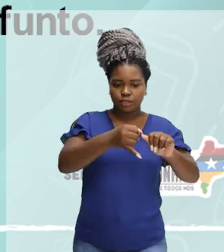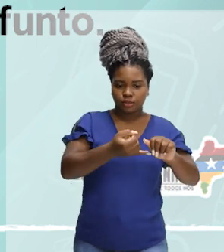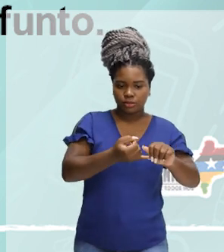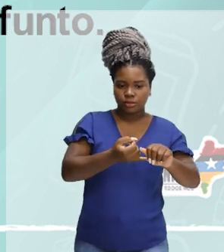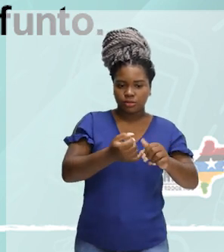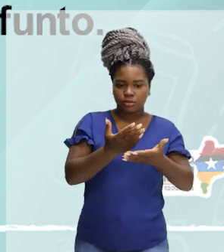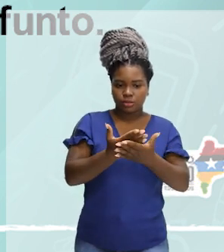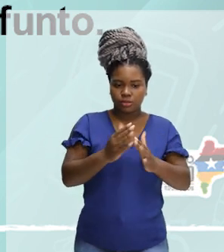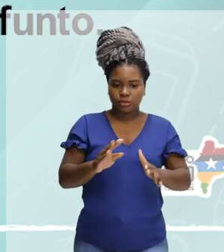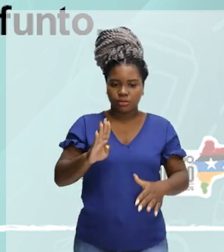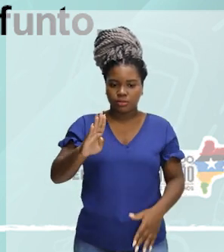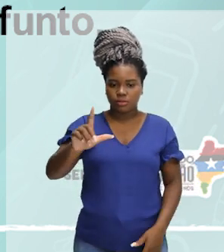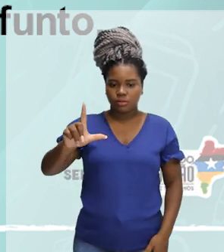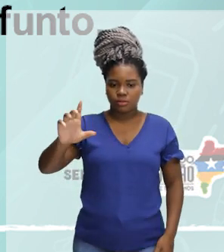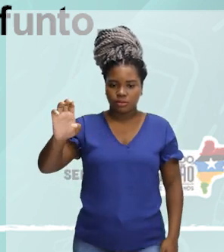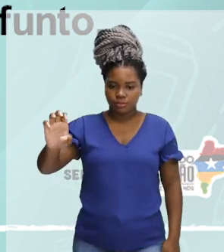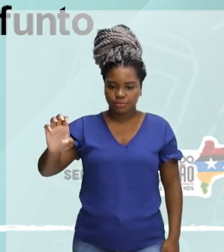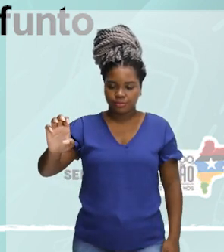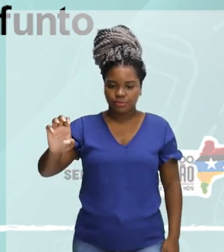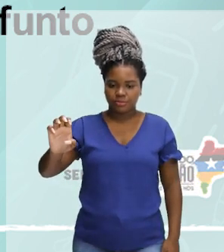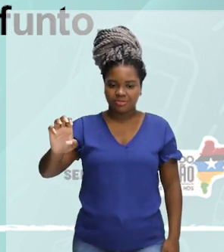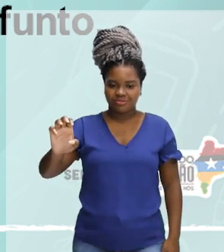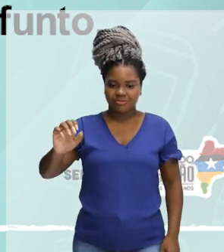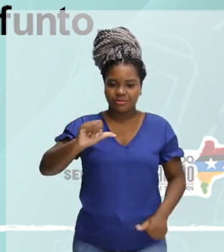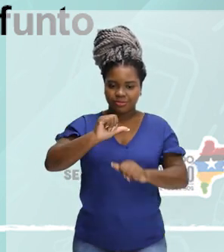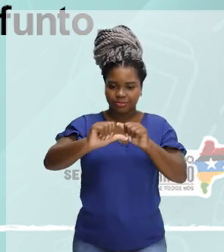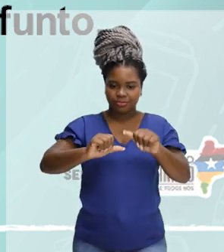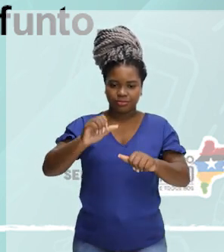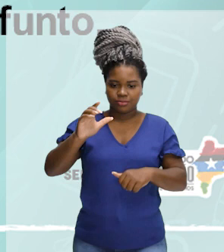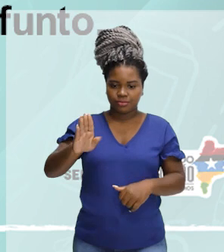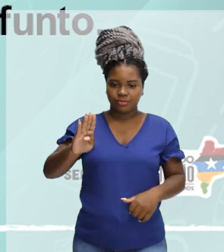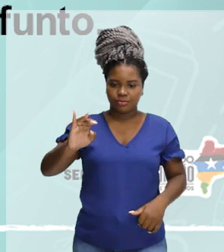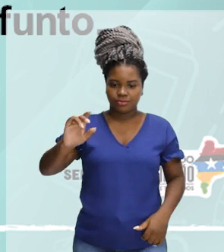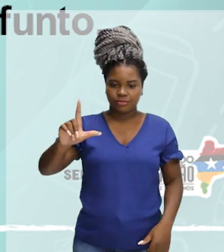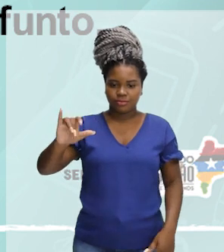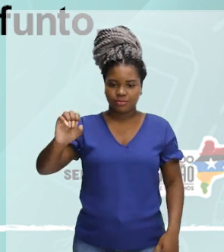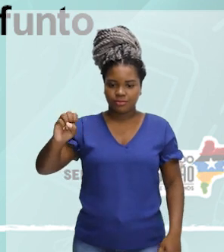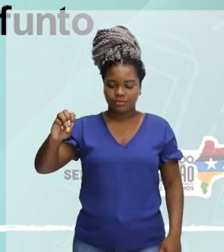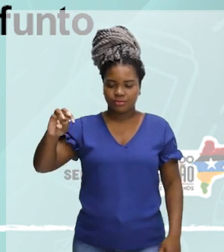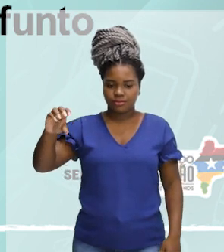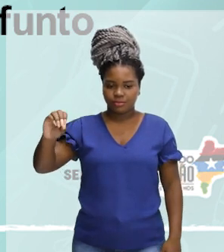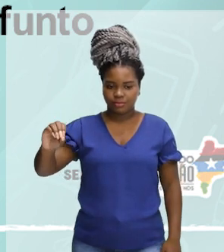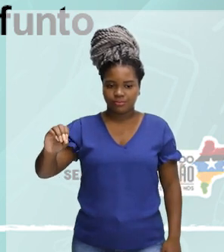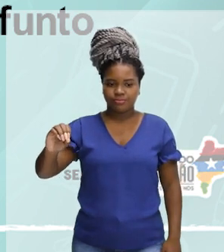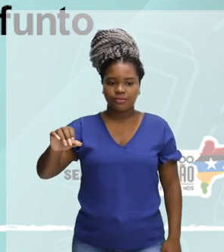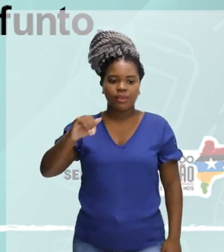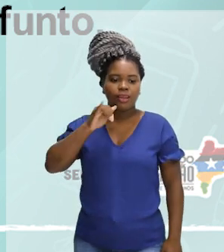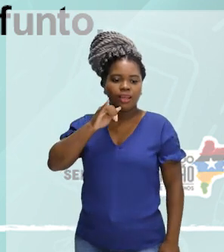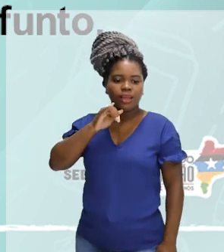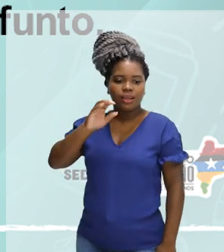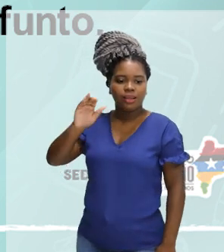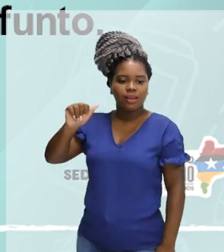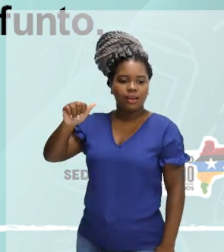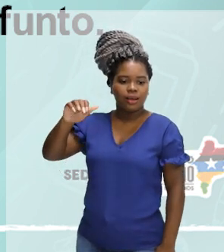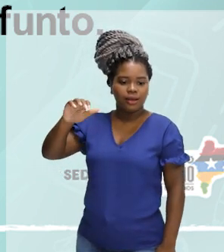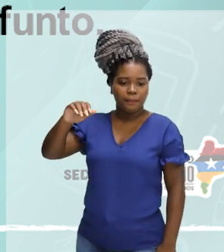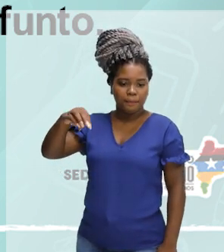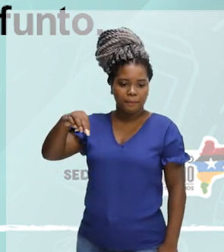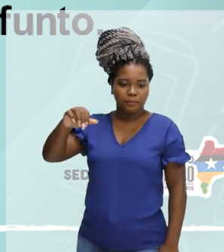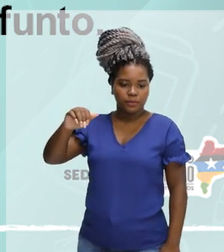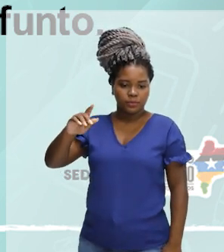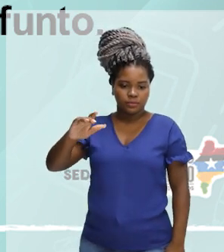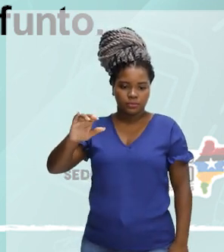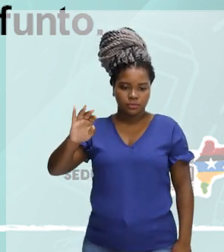em ble, blé, mudam para bilíssimo. Amable, amibilíssimo,